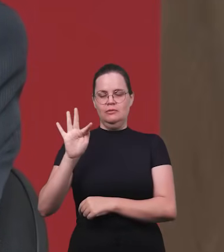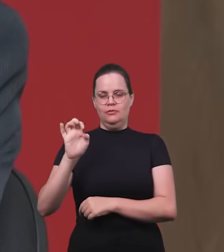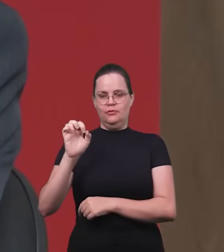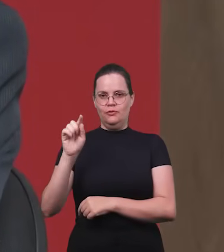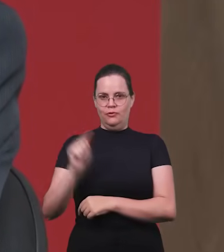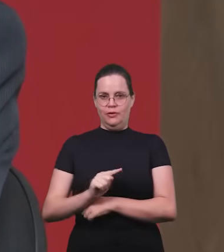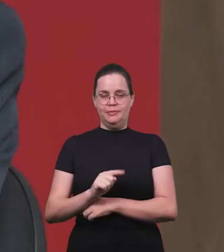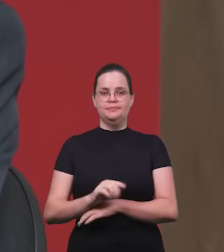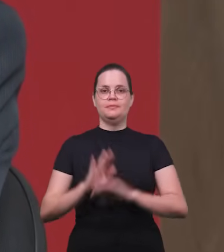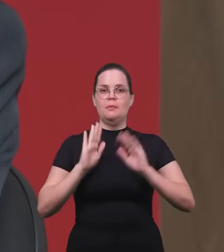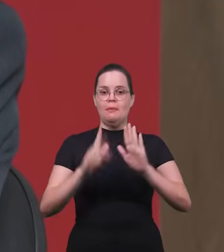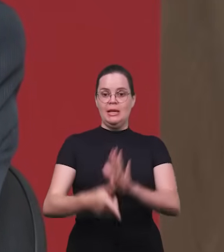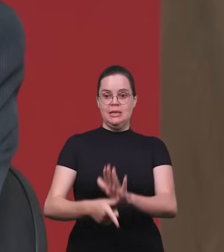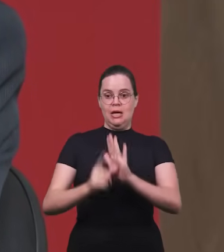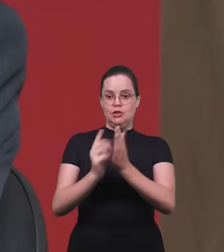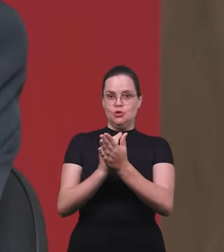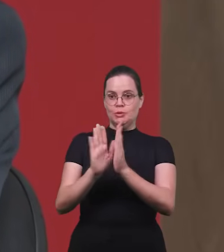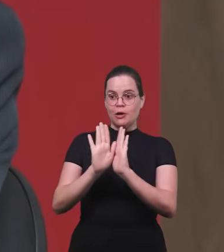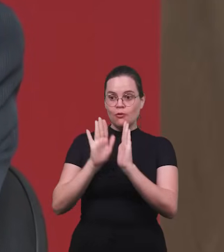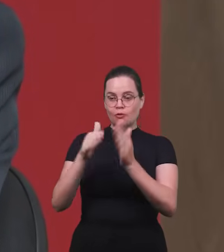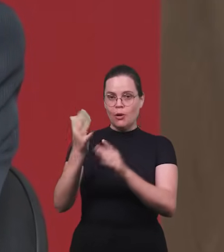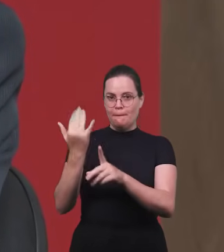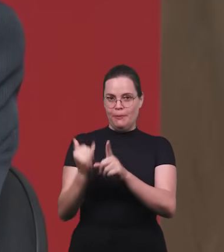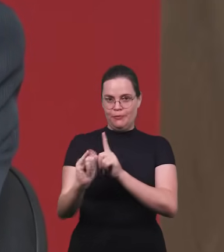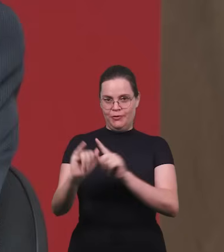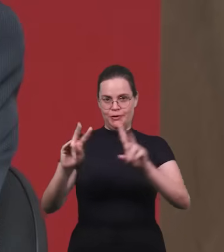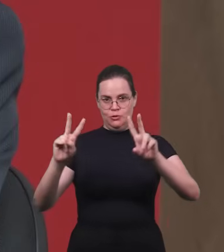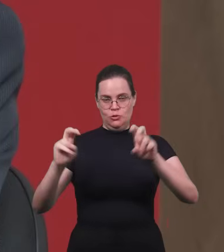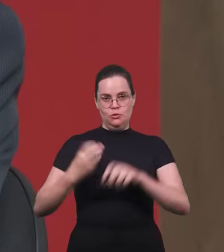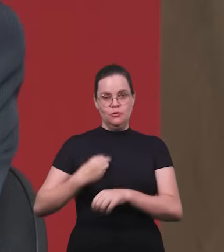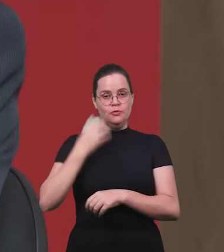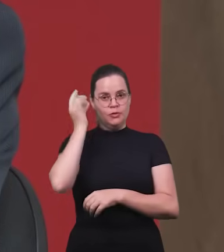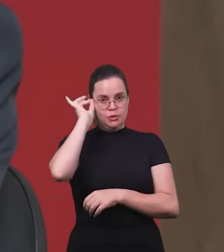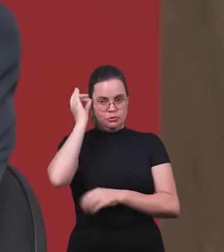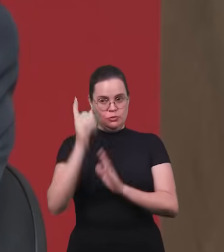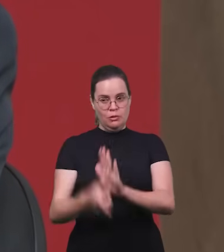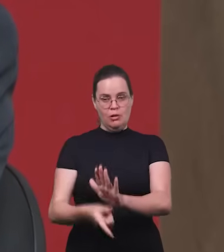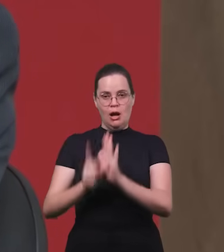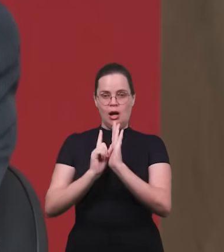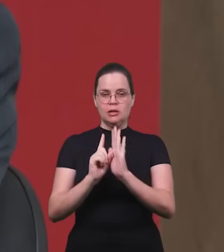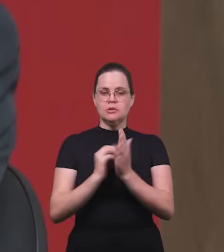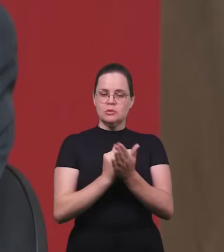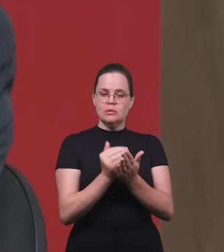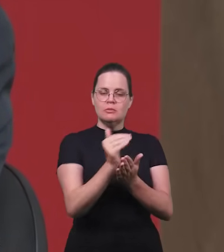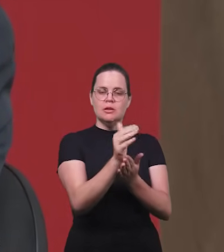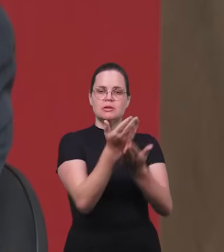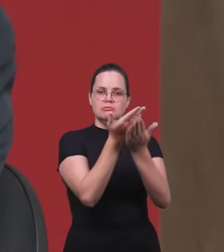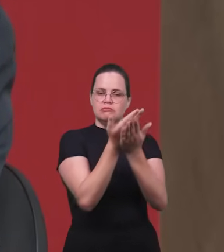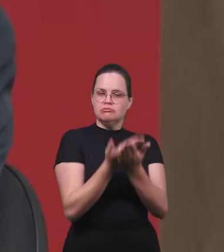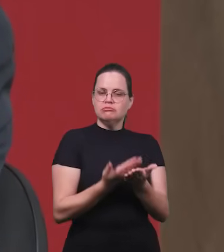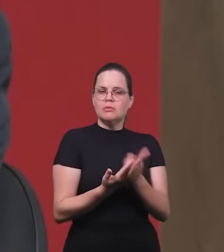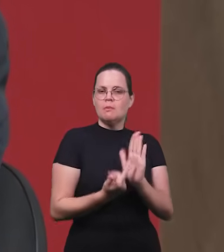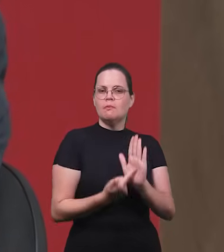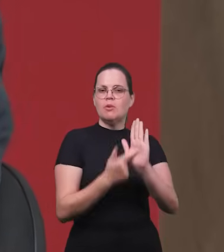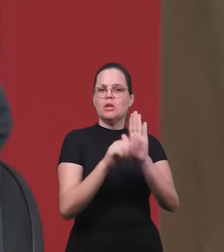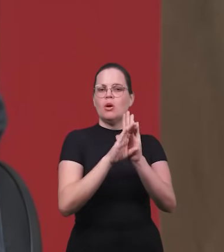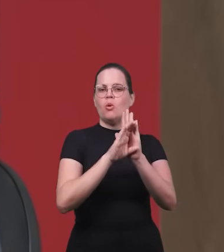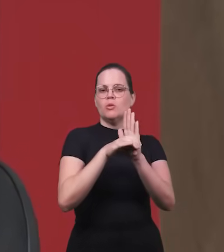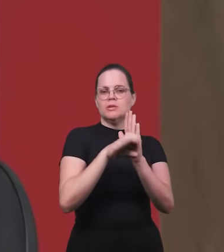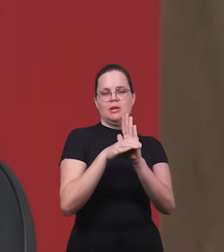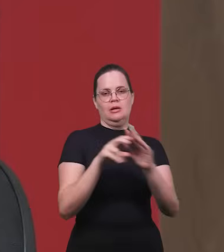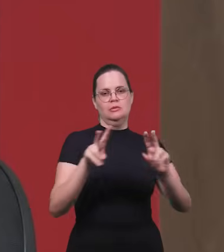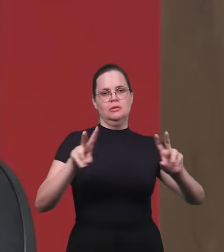uma introdução a respeito deste texto aqui, vale a pena a gente já trazer para os que estão